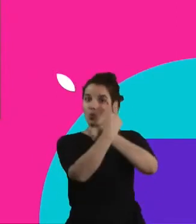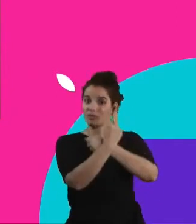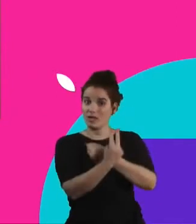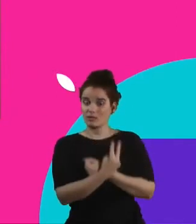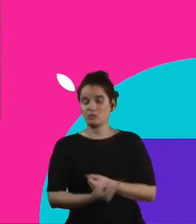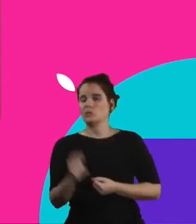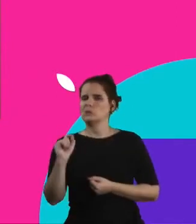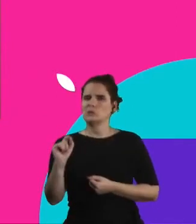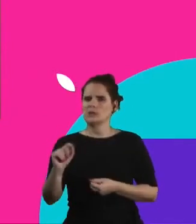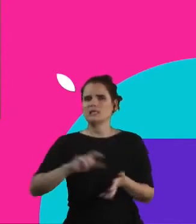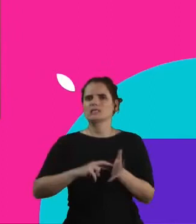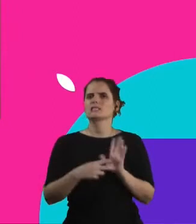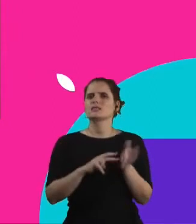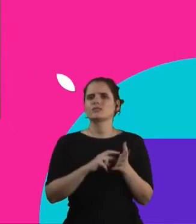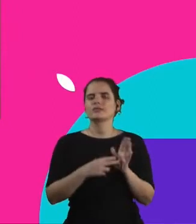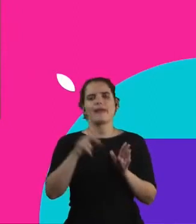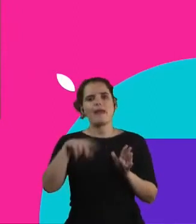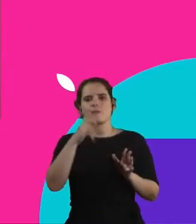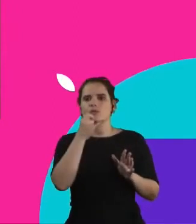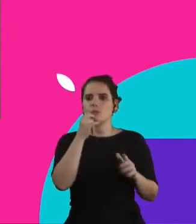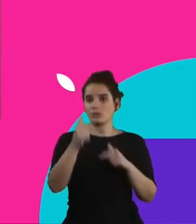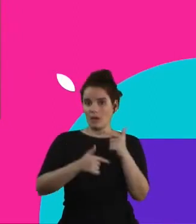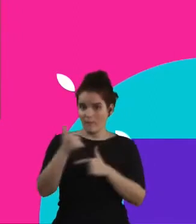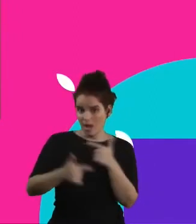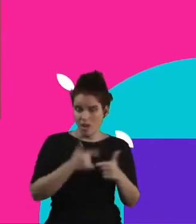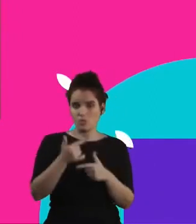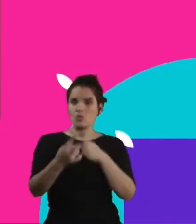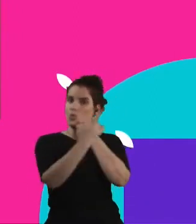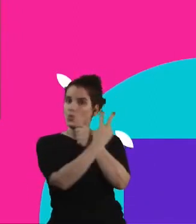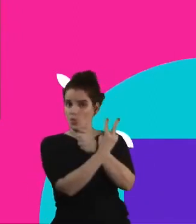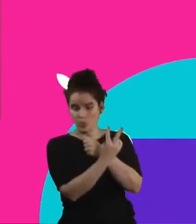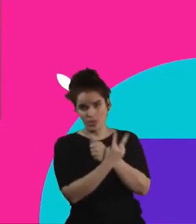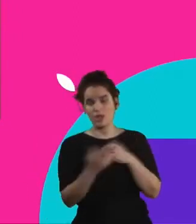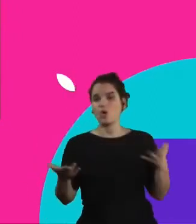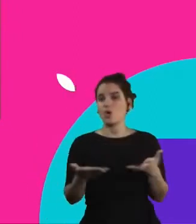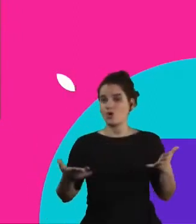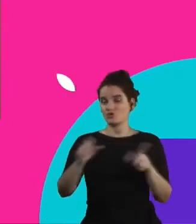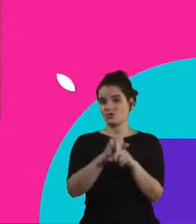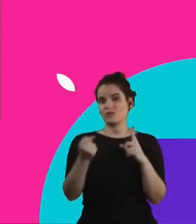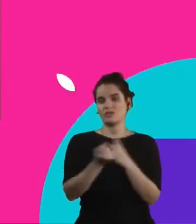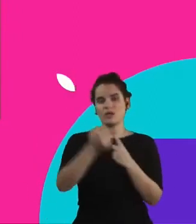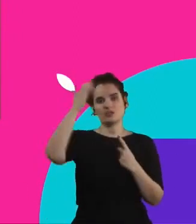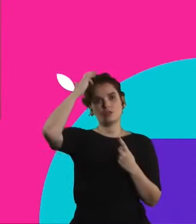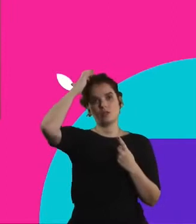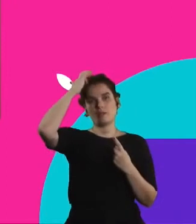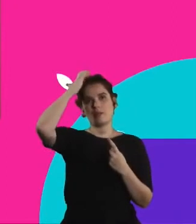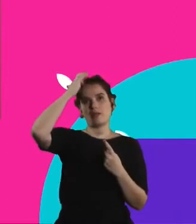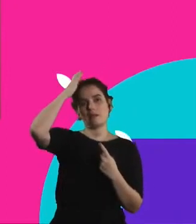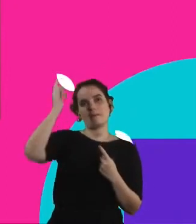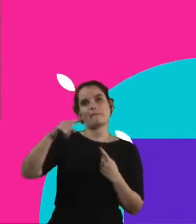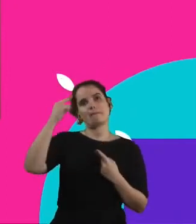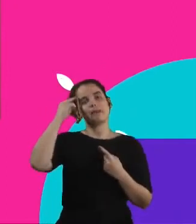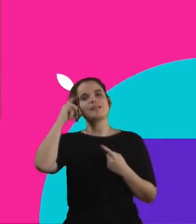é essa dimensão da gente pensar que o trabalho do cuidado na sociedade que a gente vive não é dividido igualmente entre